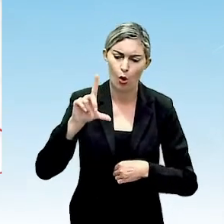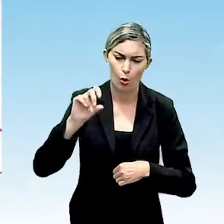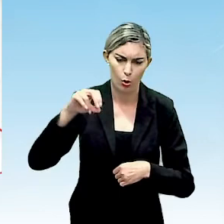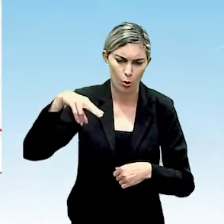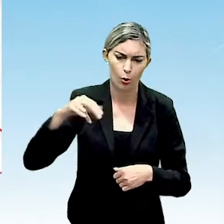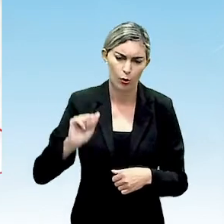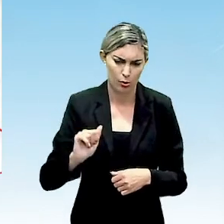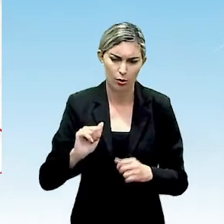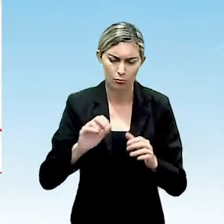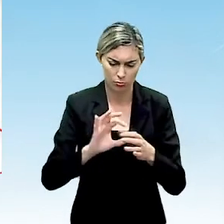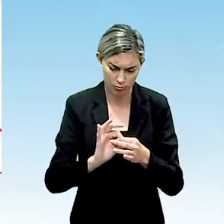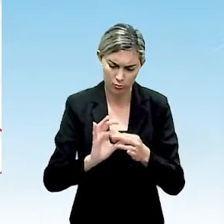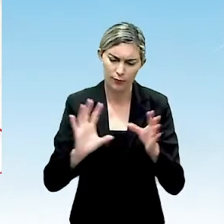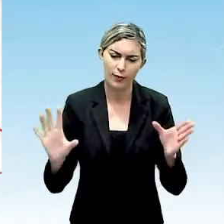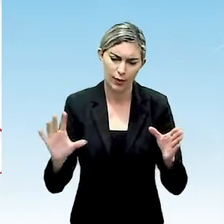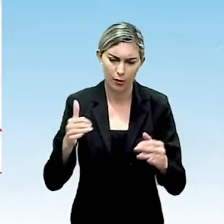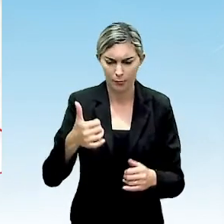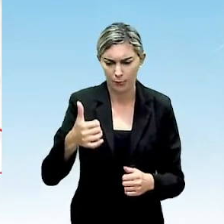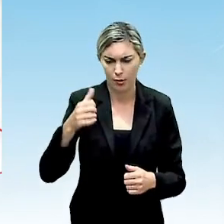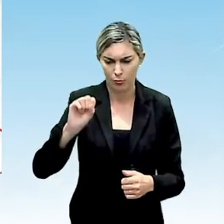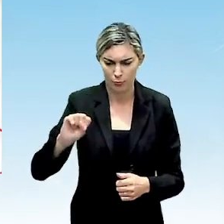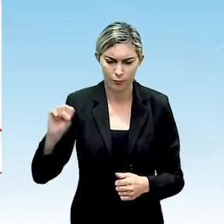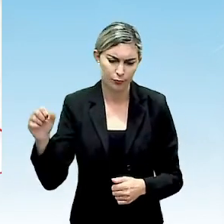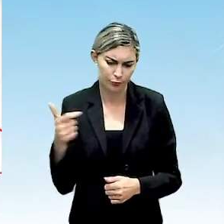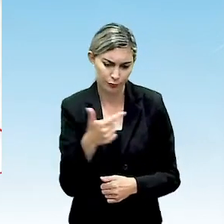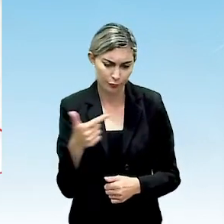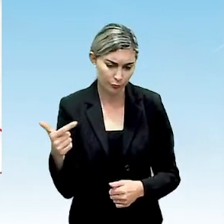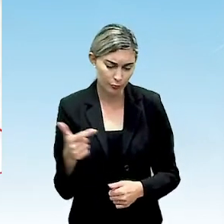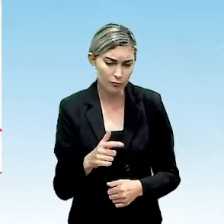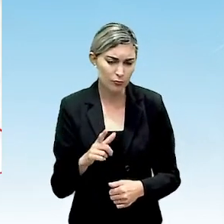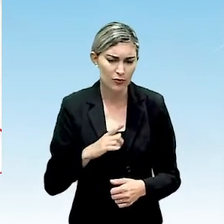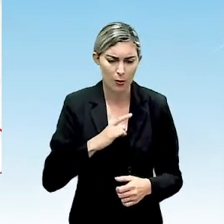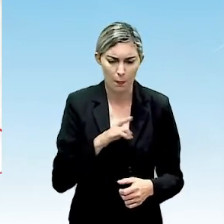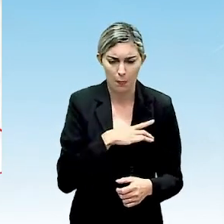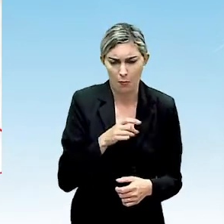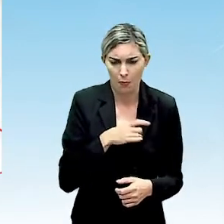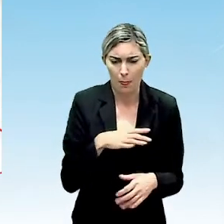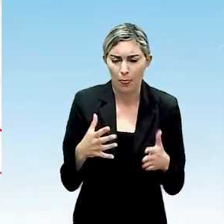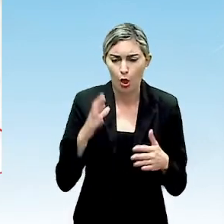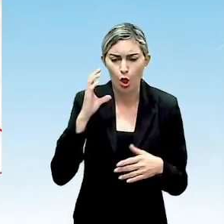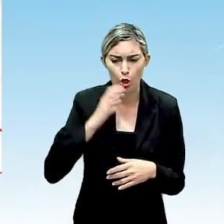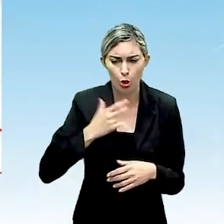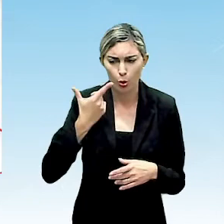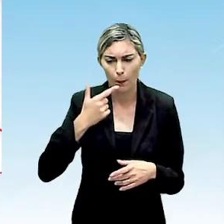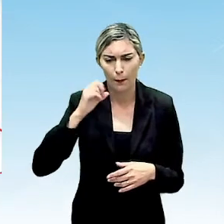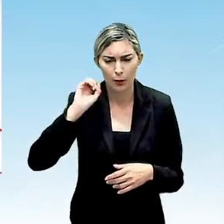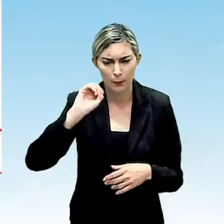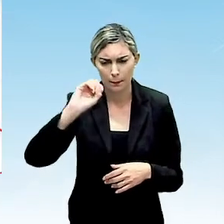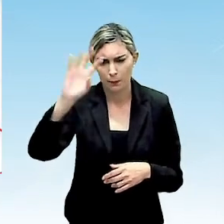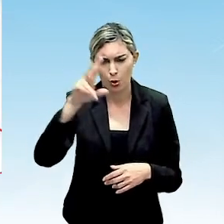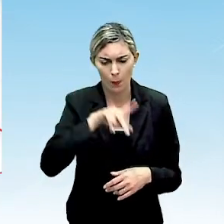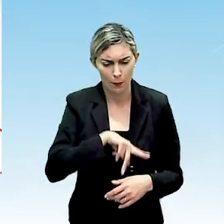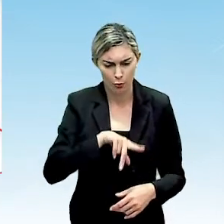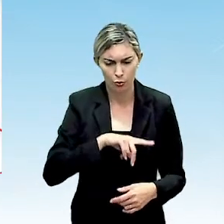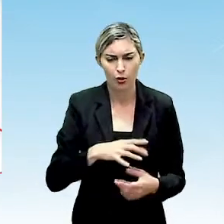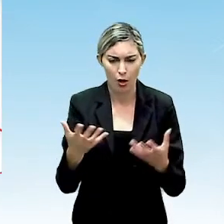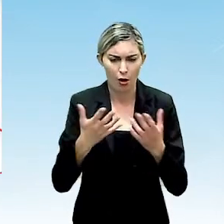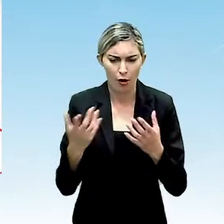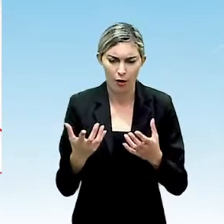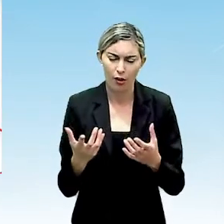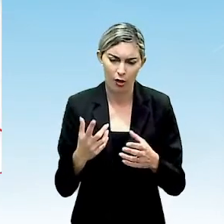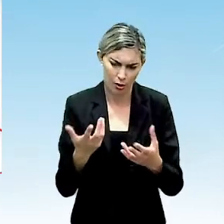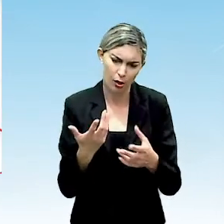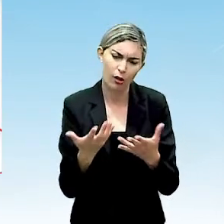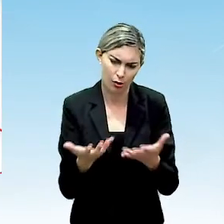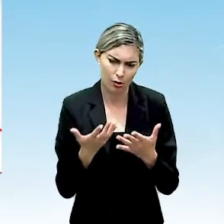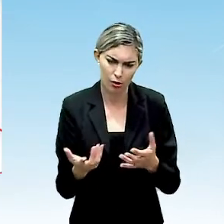independência havia sido implementada em 1822, e aí o temor que o Dom Pedro tendo ido embora, Portugal quisesse, e porque queria de